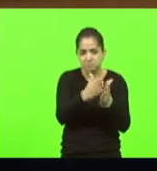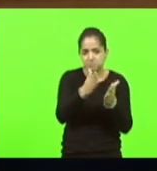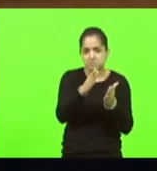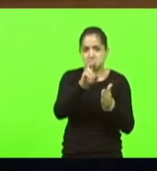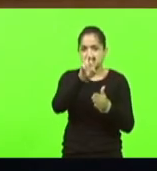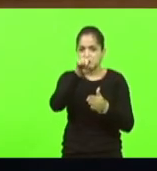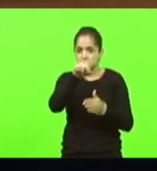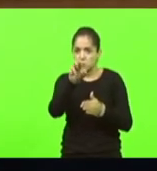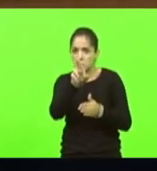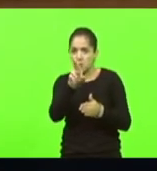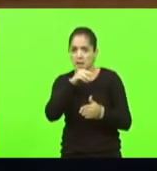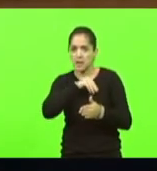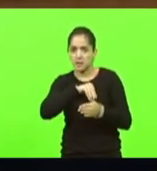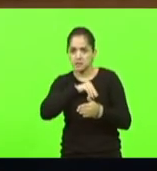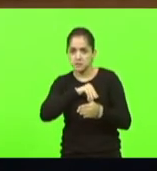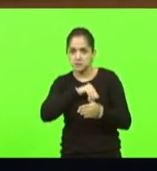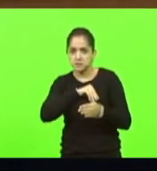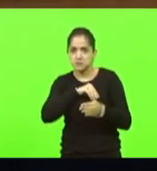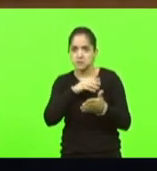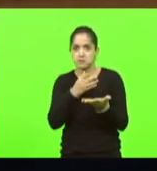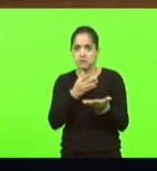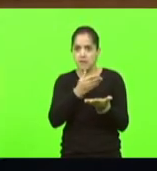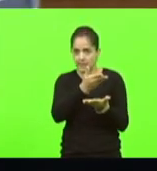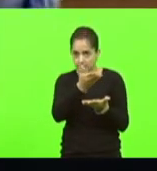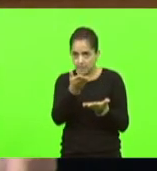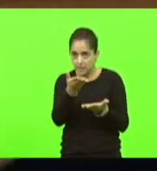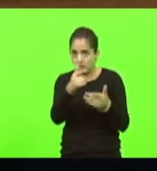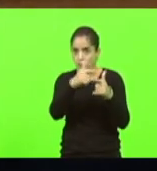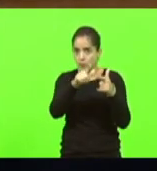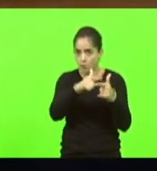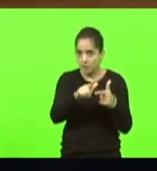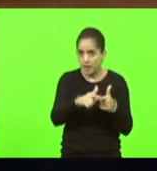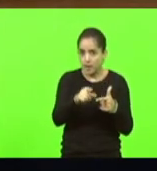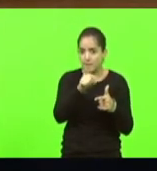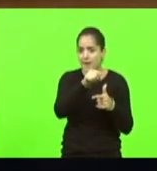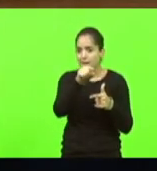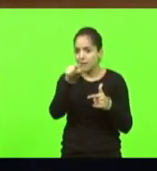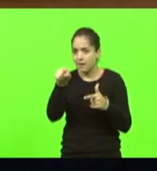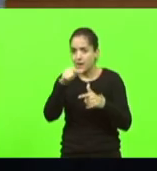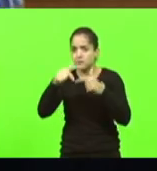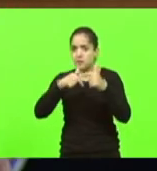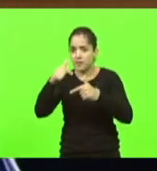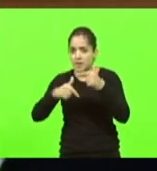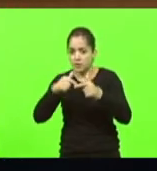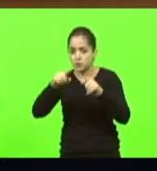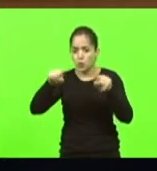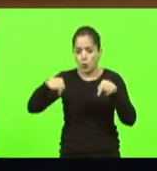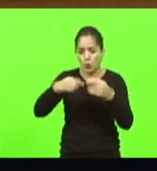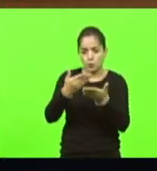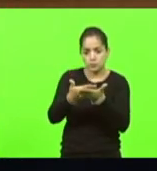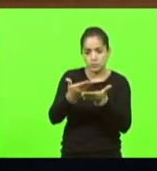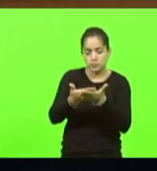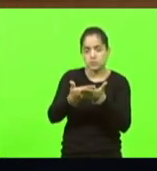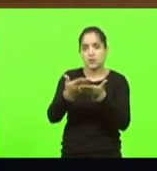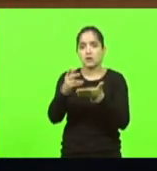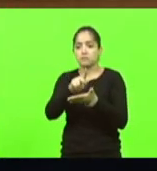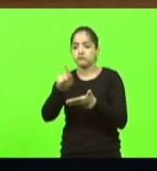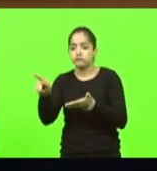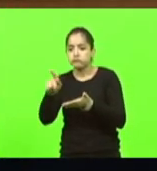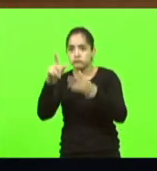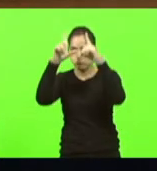comigo por mês é nele que tá no trabalhador de sala de aula no enfermeiro que atende no